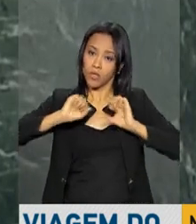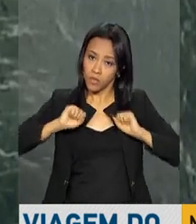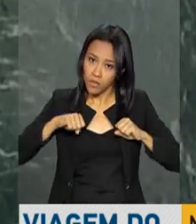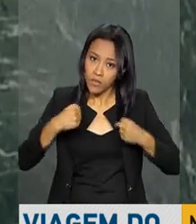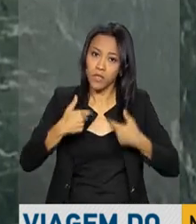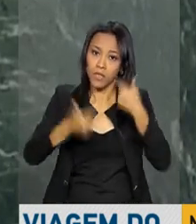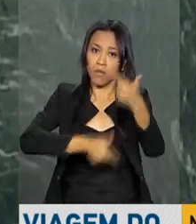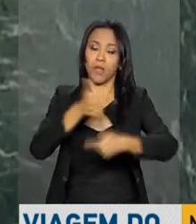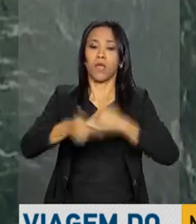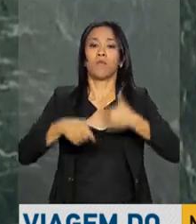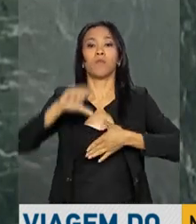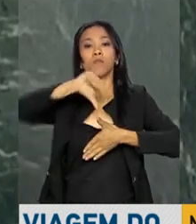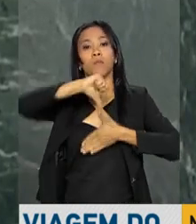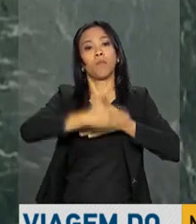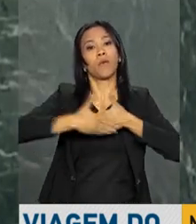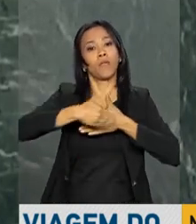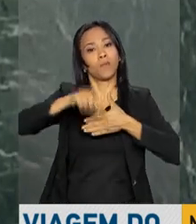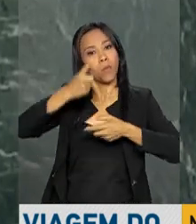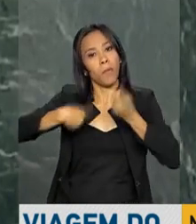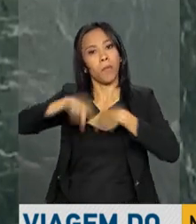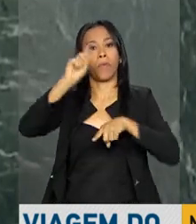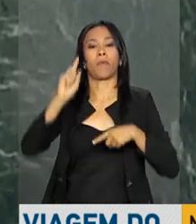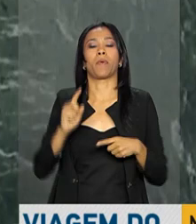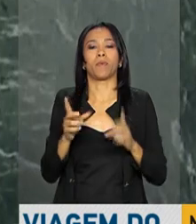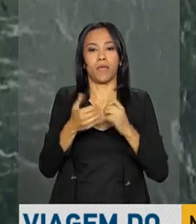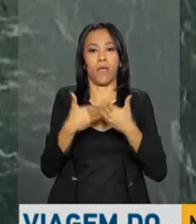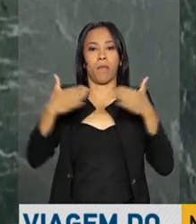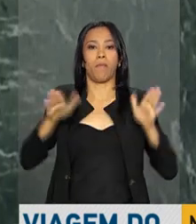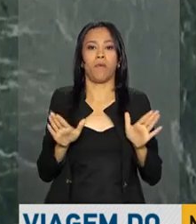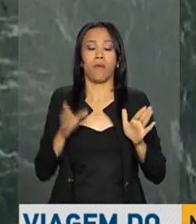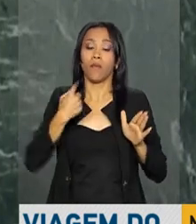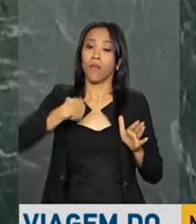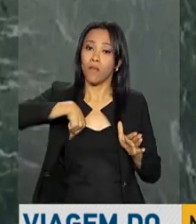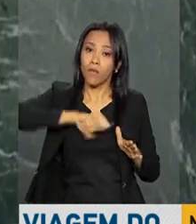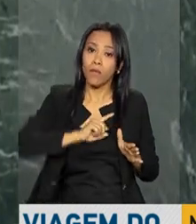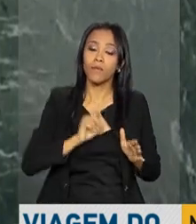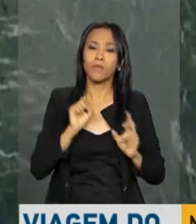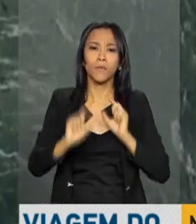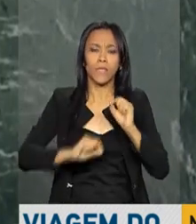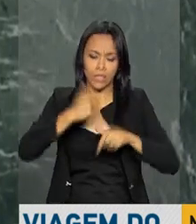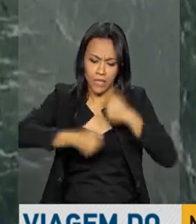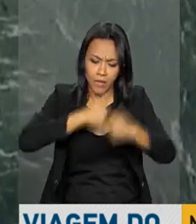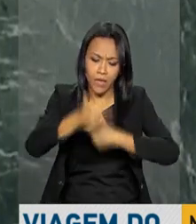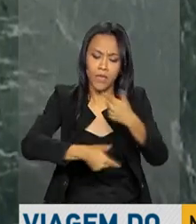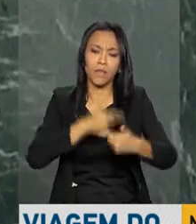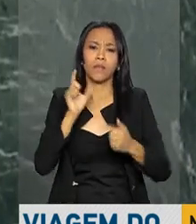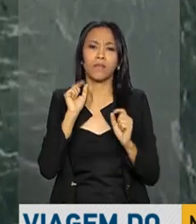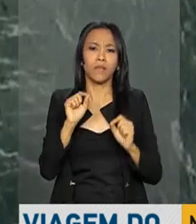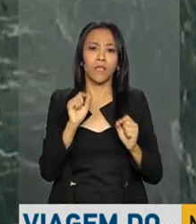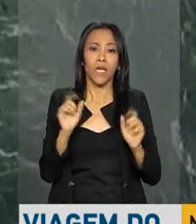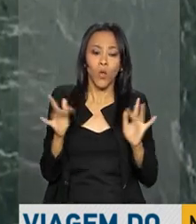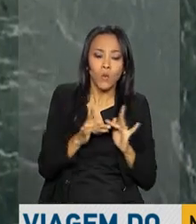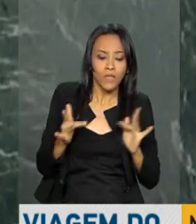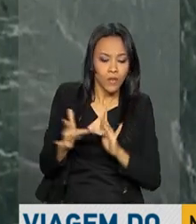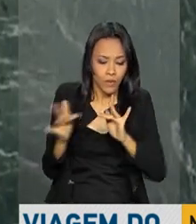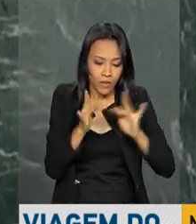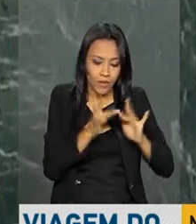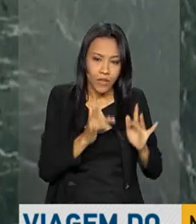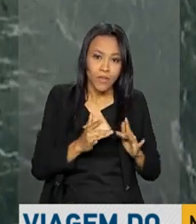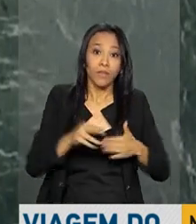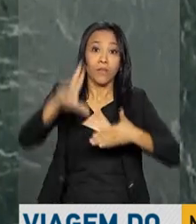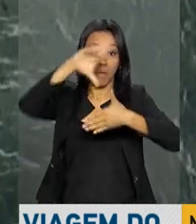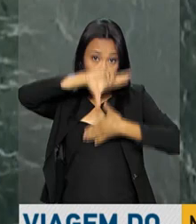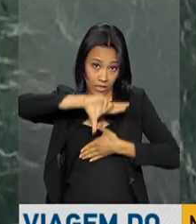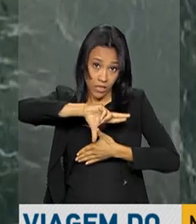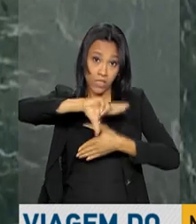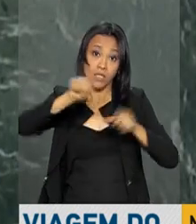Sul próspera e democrática. Trabalhamos pela crescente convergência dos processos de integração na América